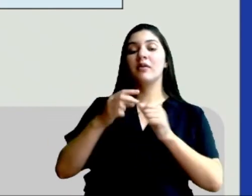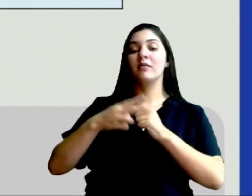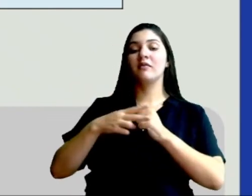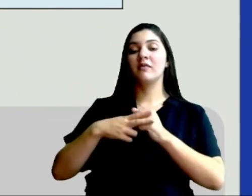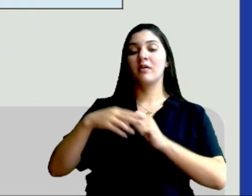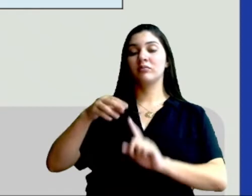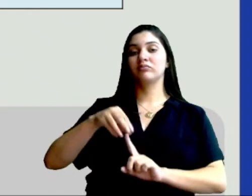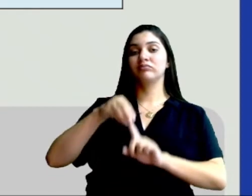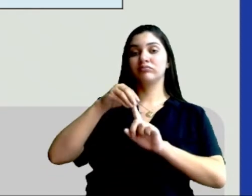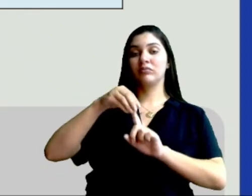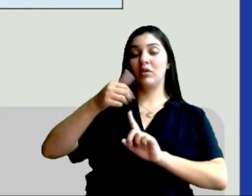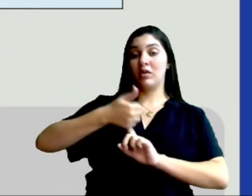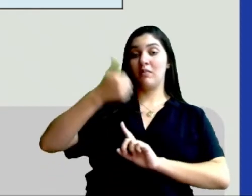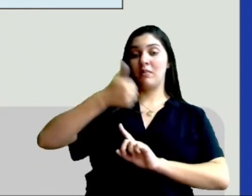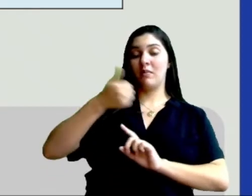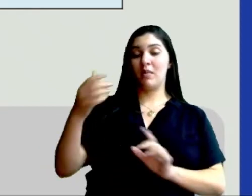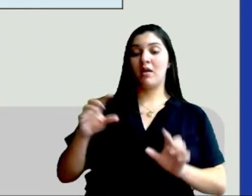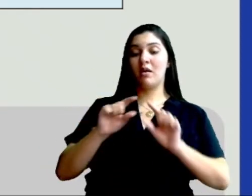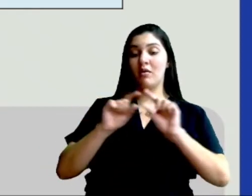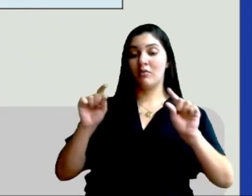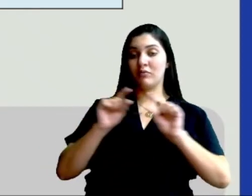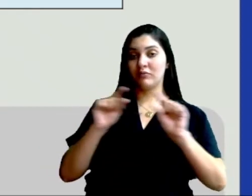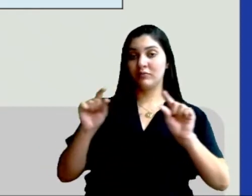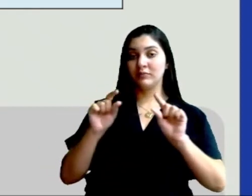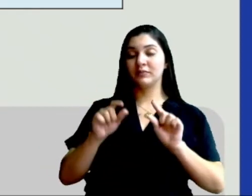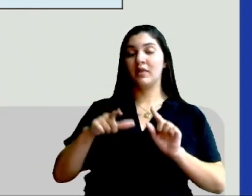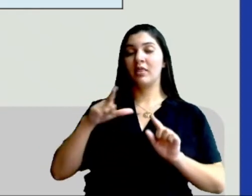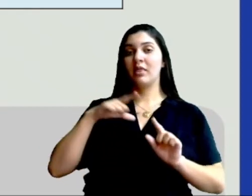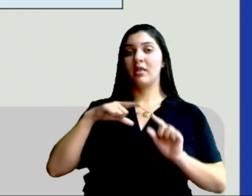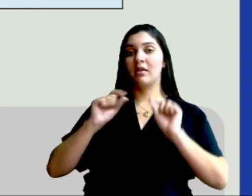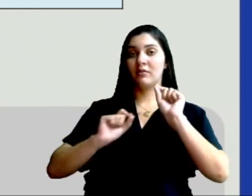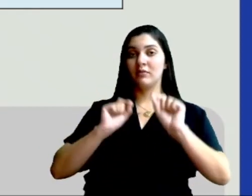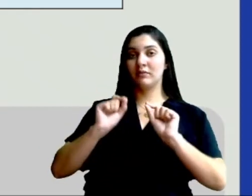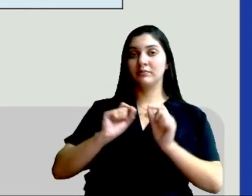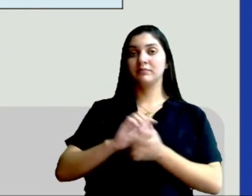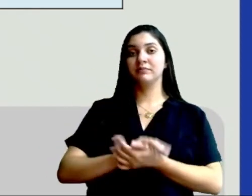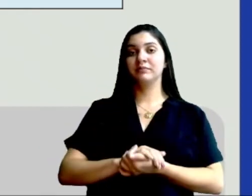de primeira conjugação. Aí a gente tem,